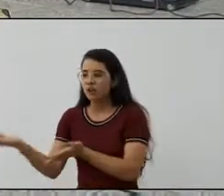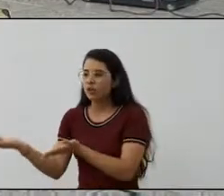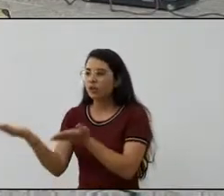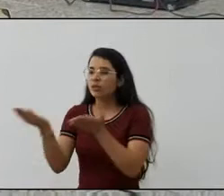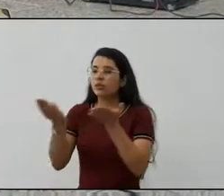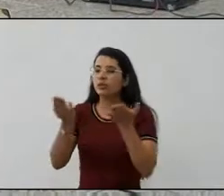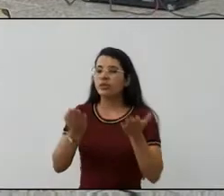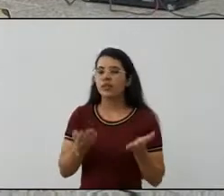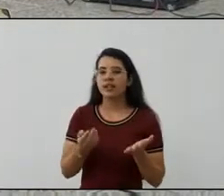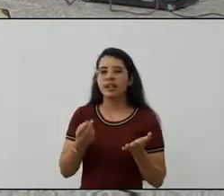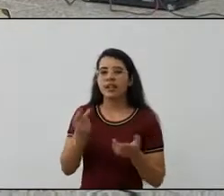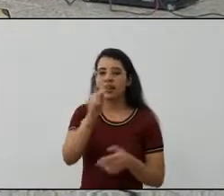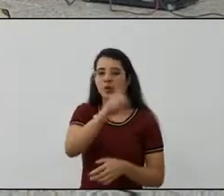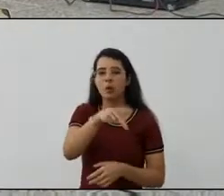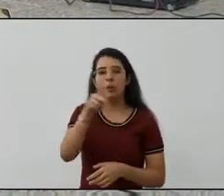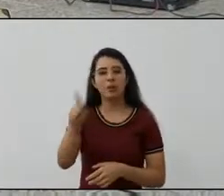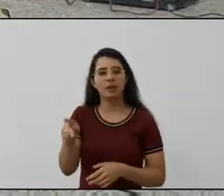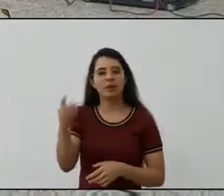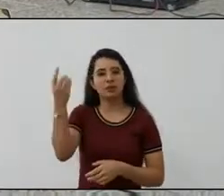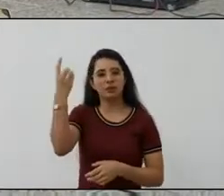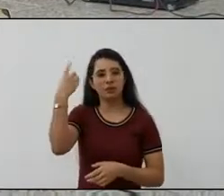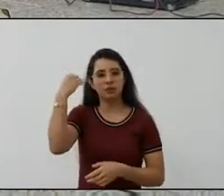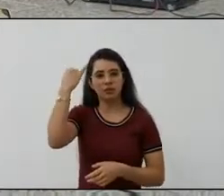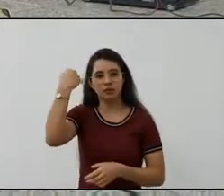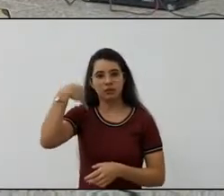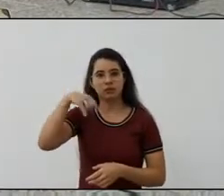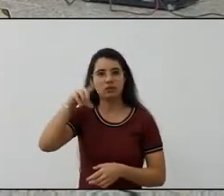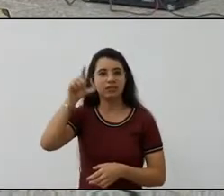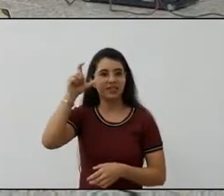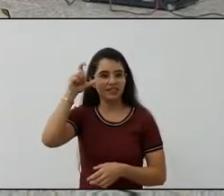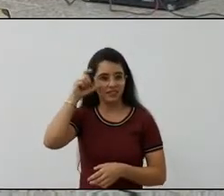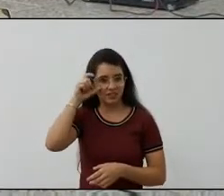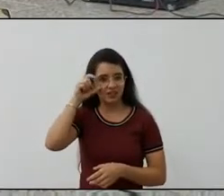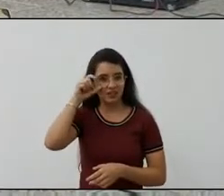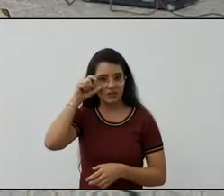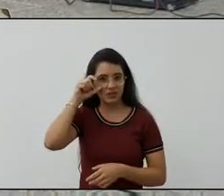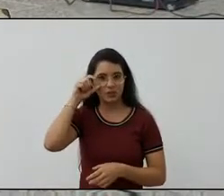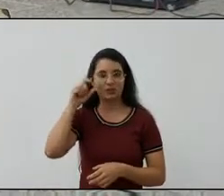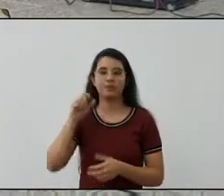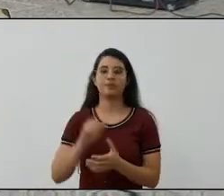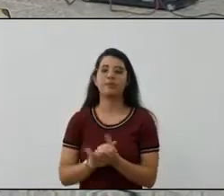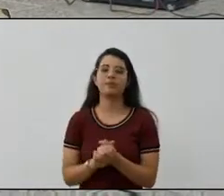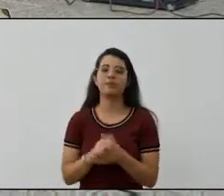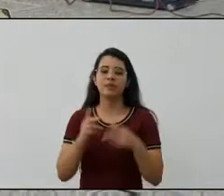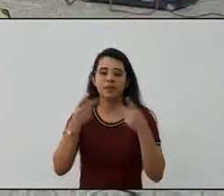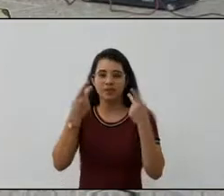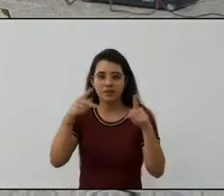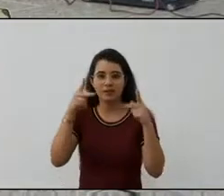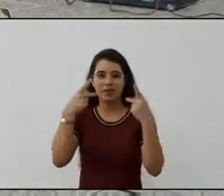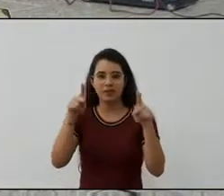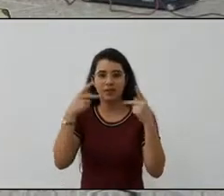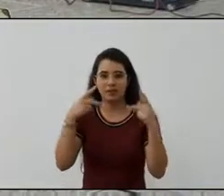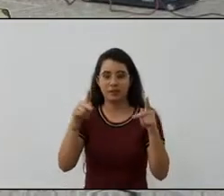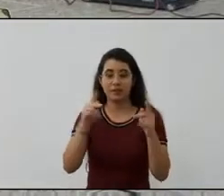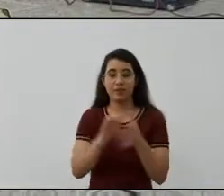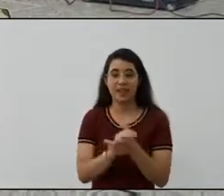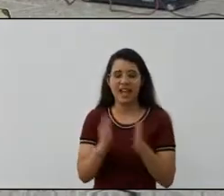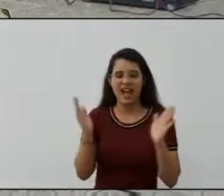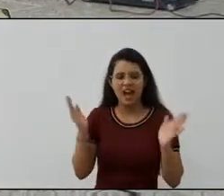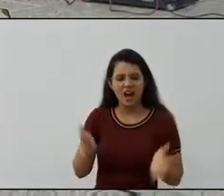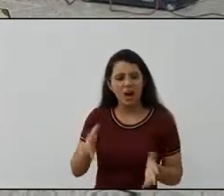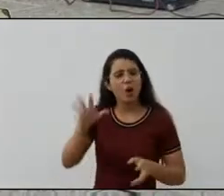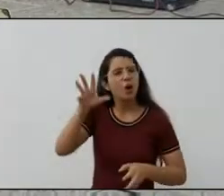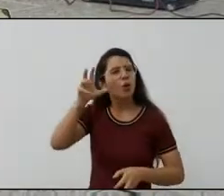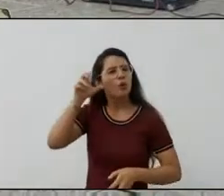para nos trazer aqui uma mensagem, né? E já ouvimos uma boa mensagem, mas